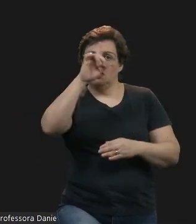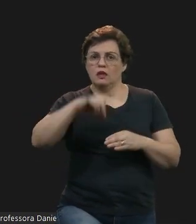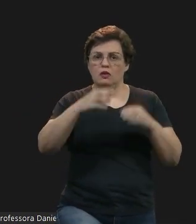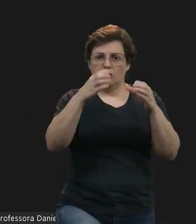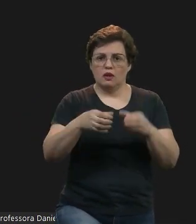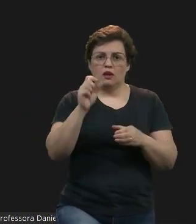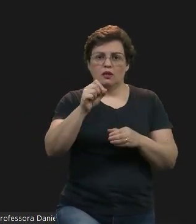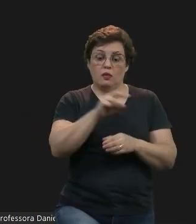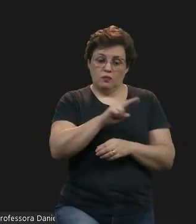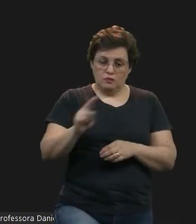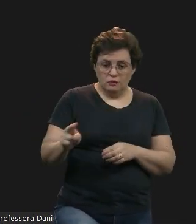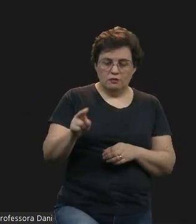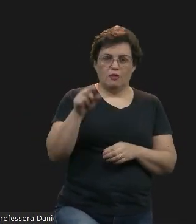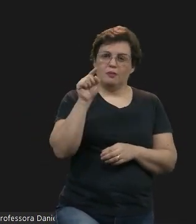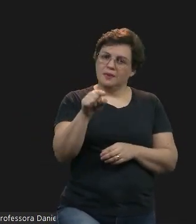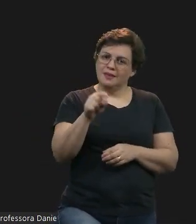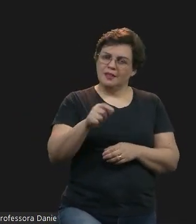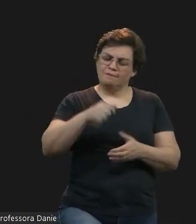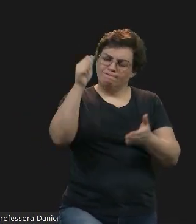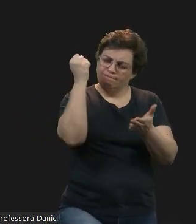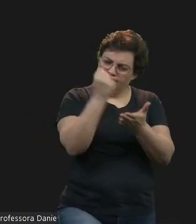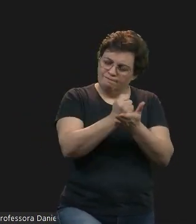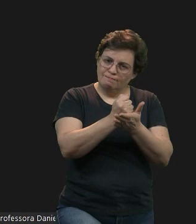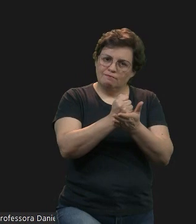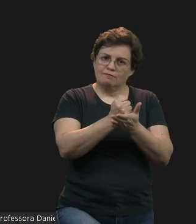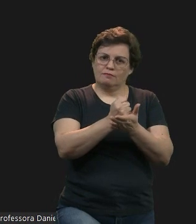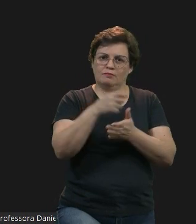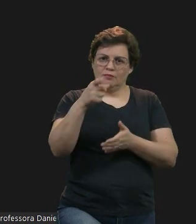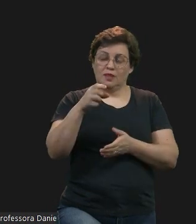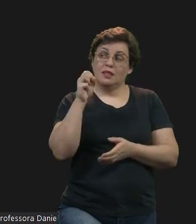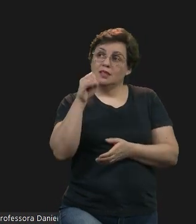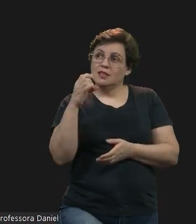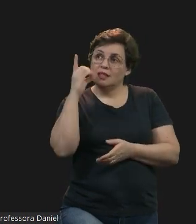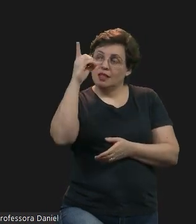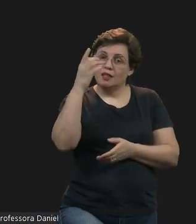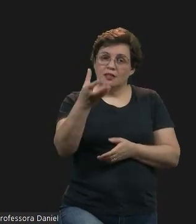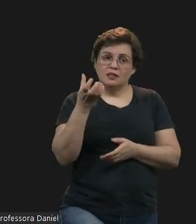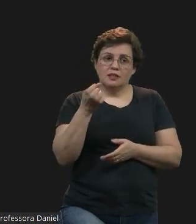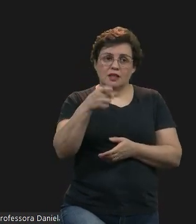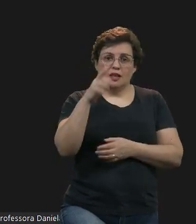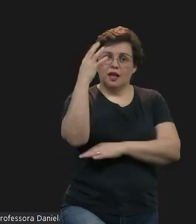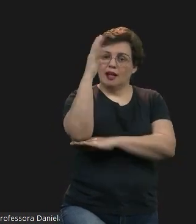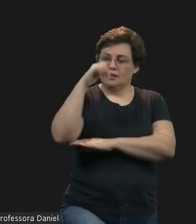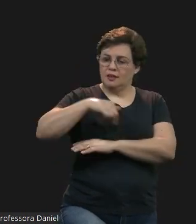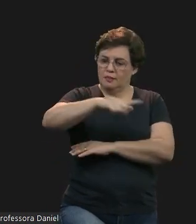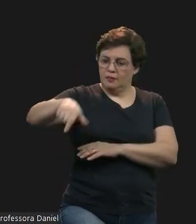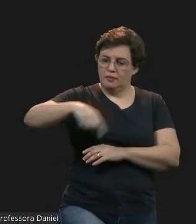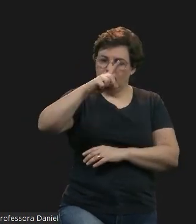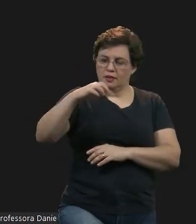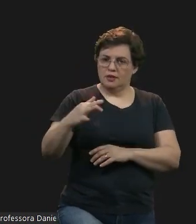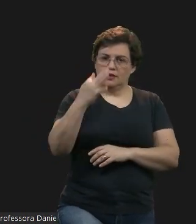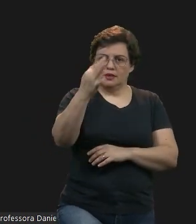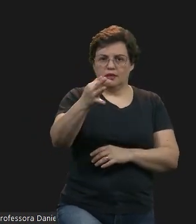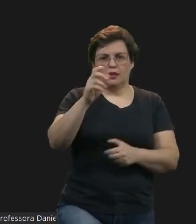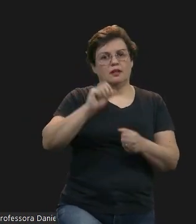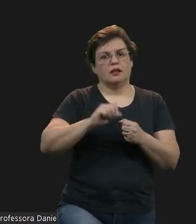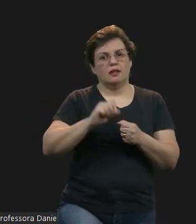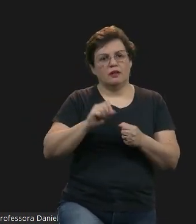onde o nome do Célio vai ficar cravado. E se Deus quiser, essa praça ela vai ser